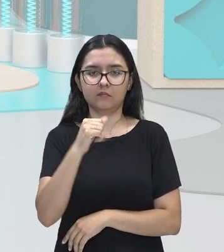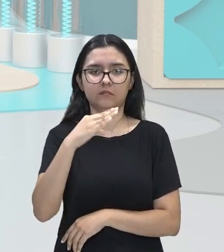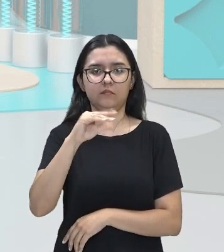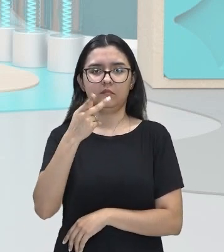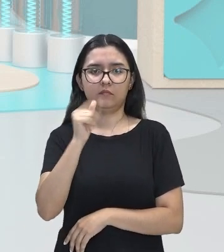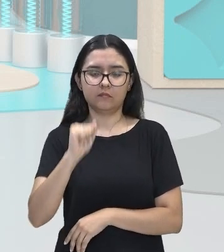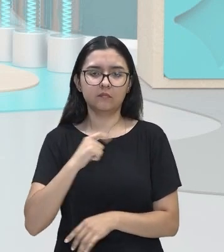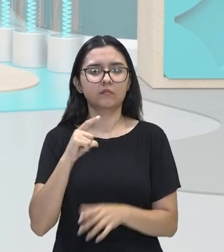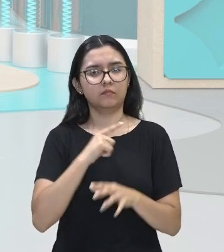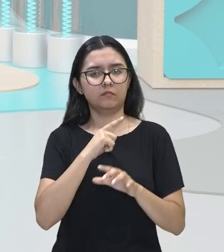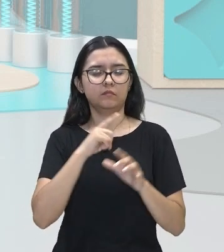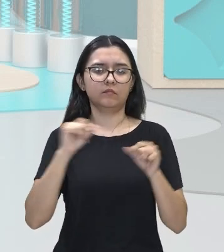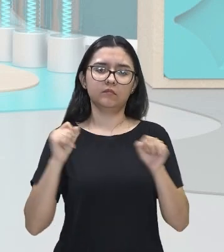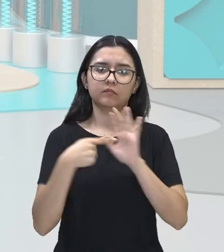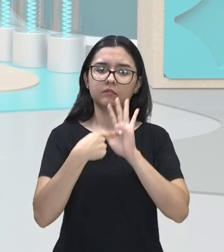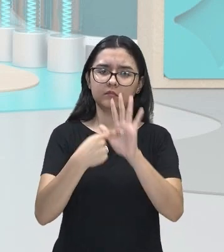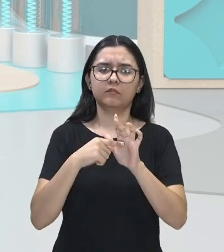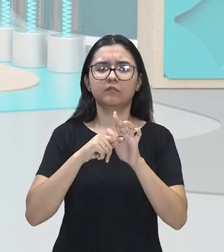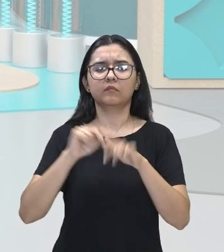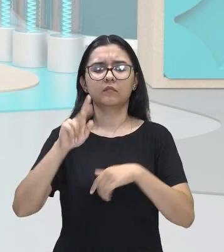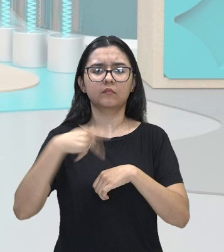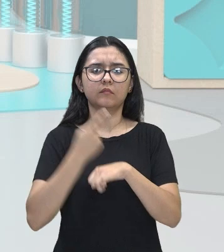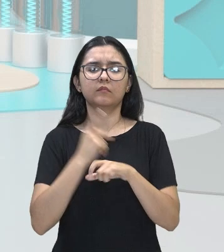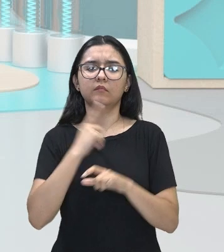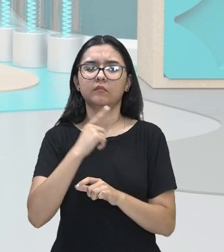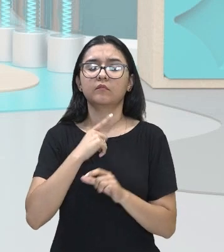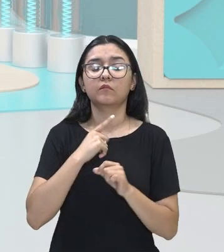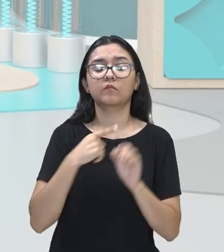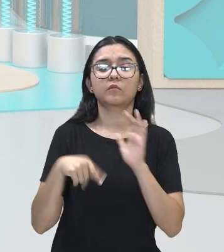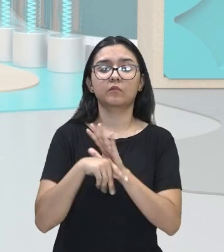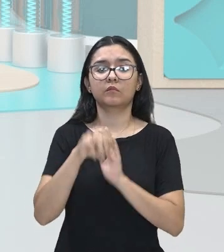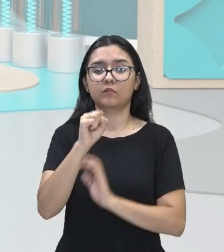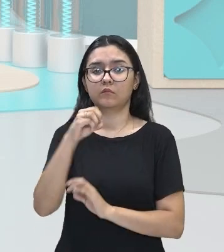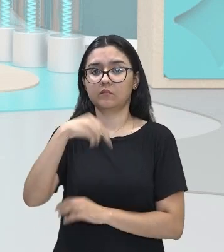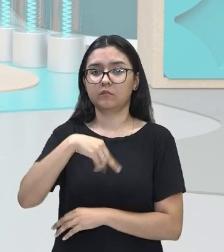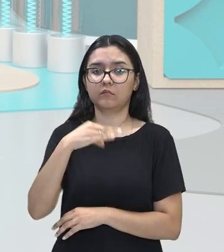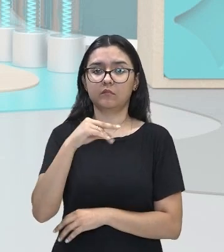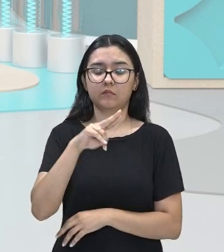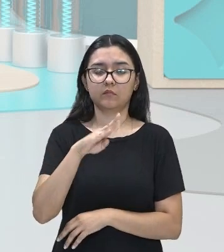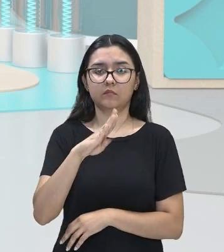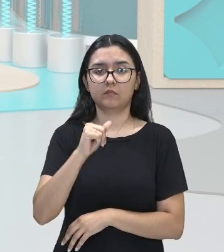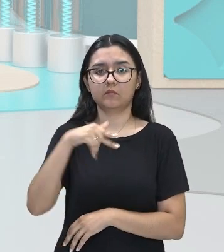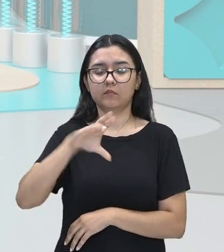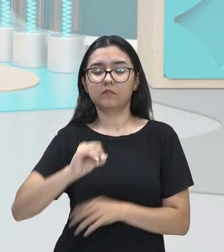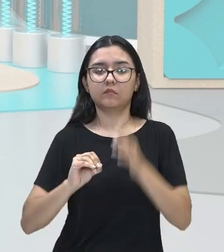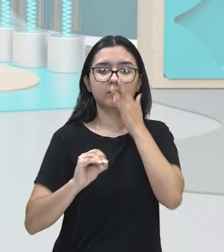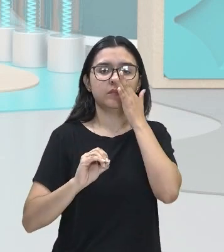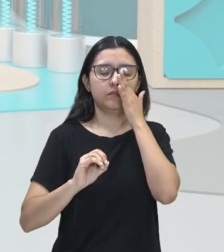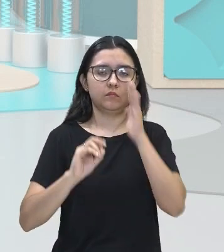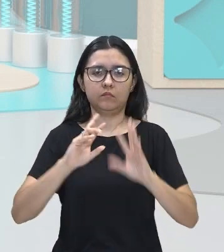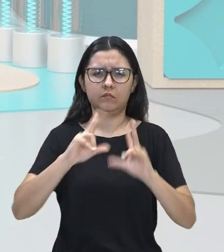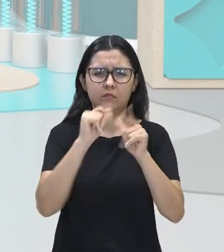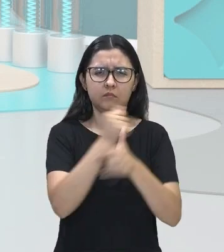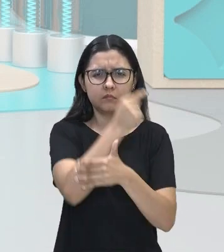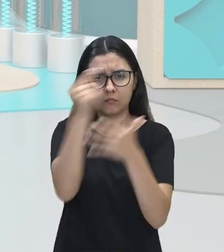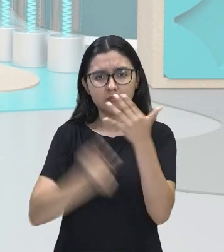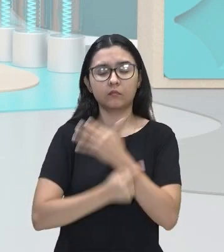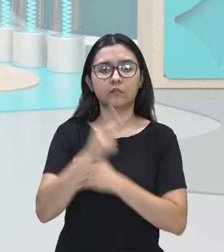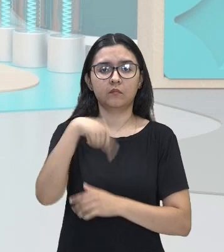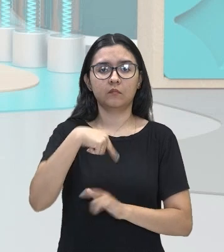combinações aí que vão se apresentar, mas a partir do som cubano, ok? Todo esse aparato